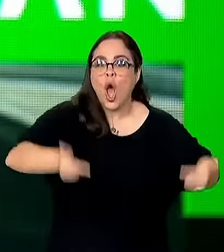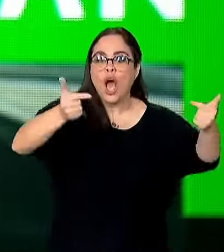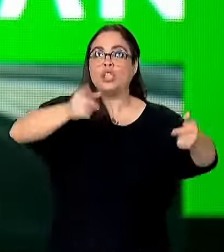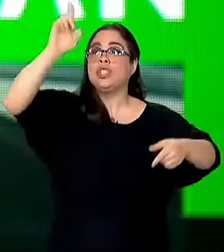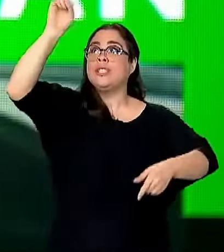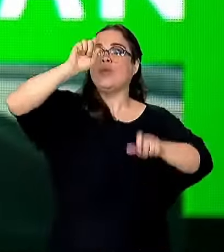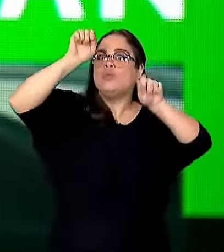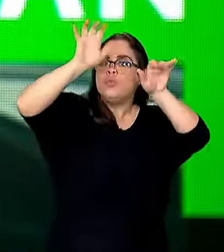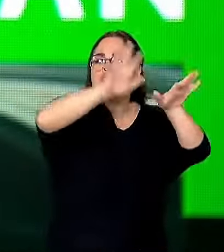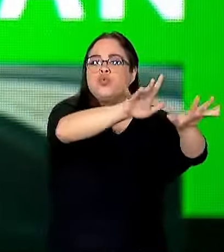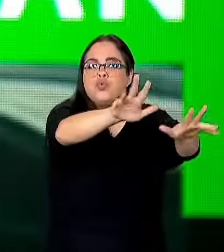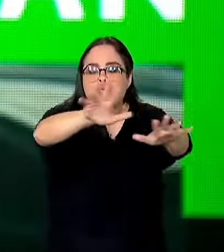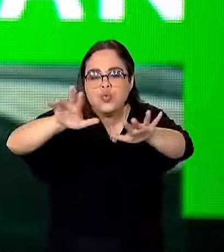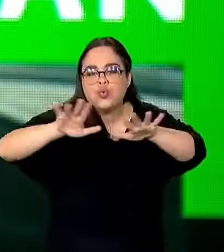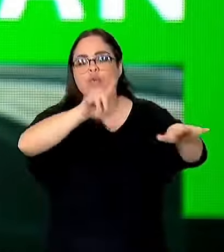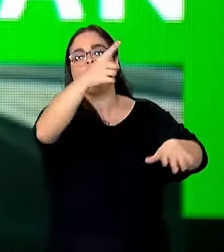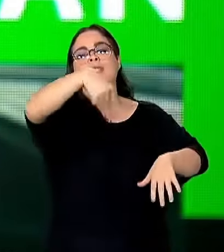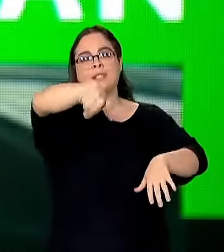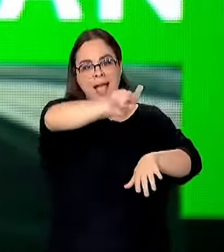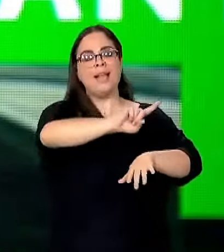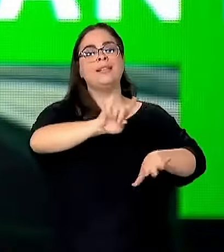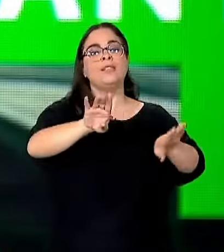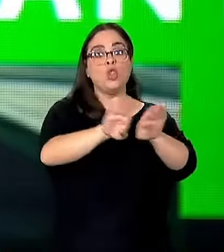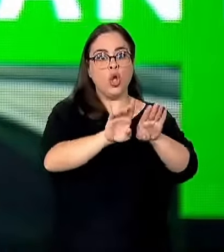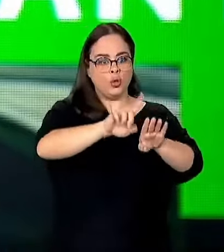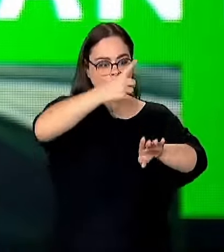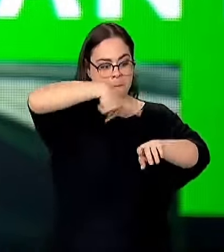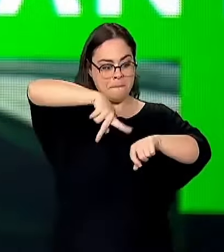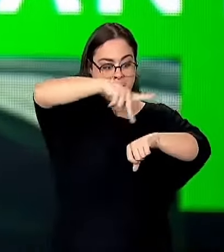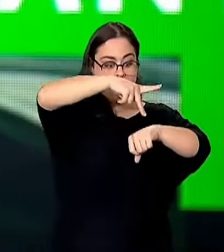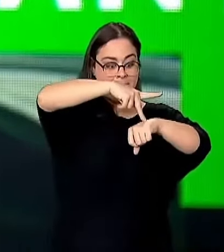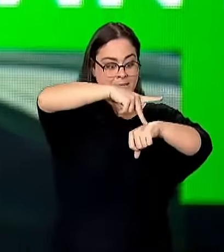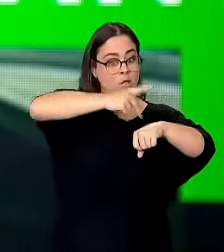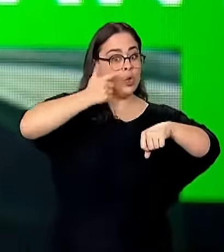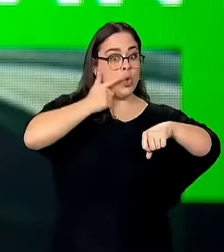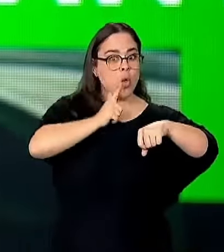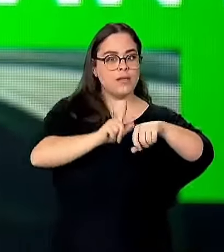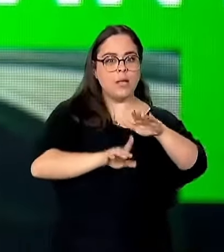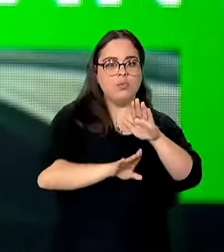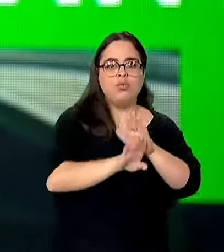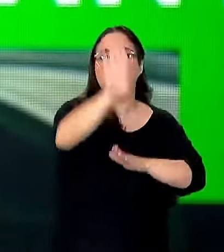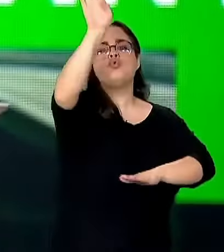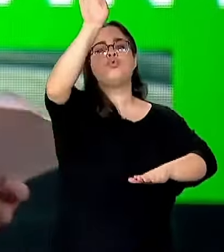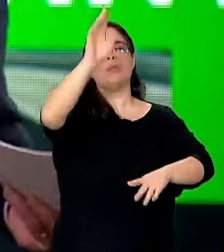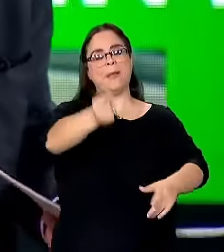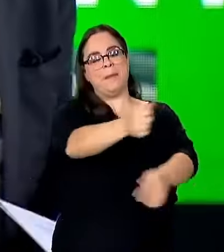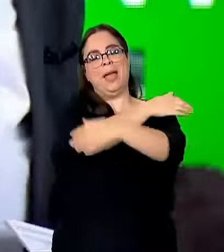Deus ajude vocês e que esse país possa tirar disso proveito. Um abraço.